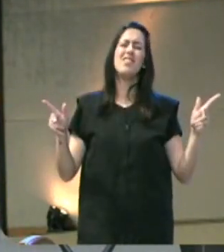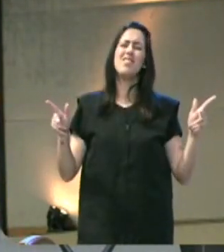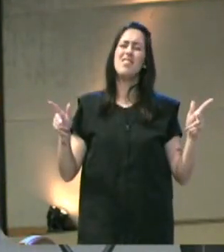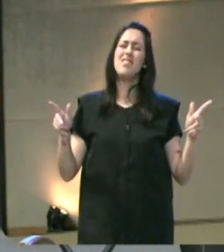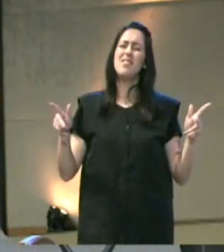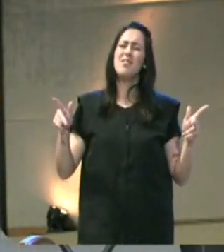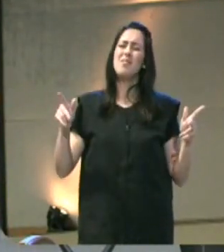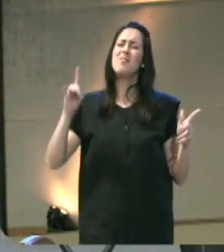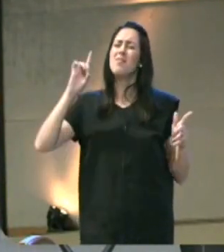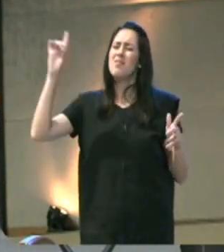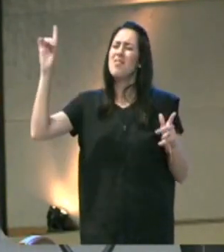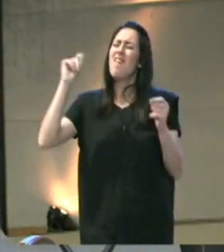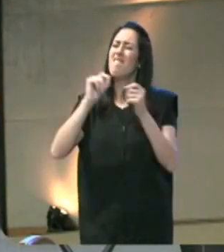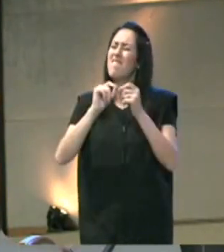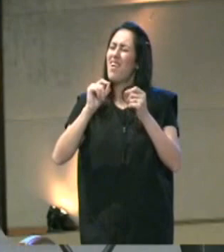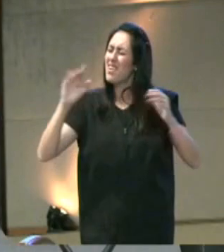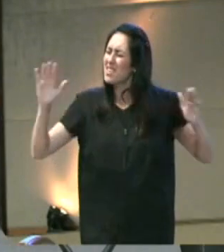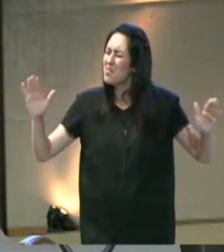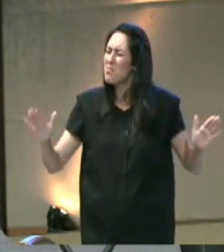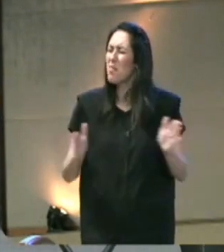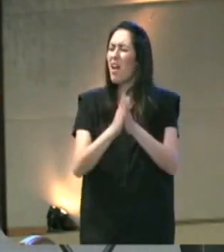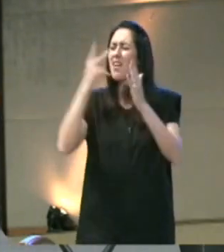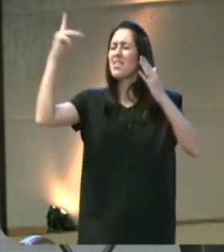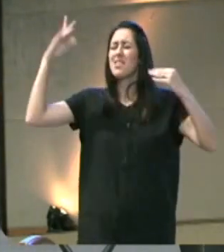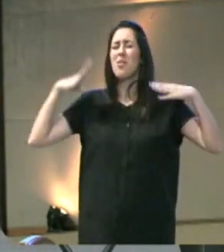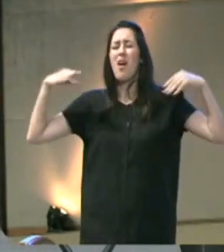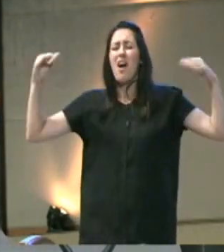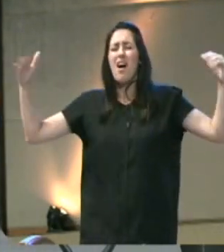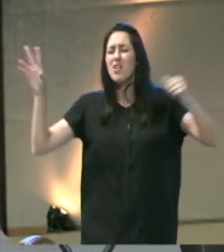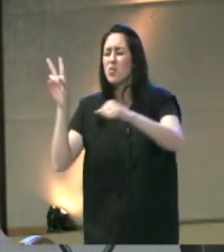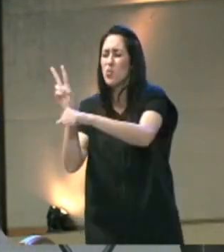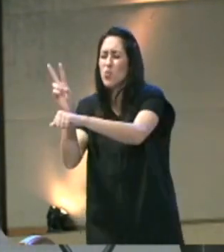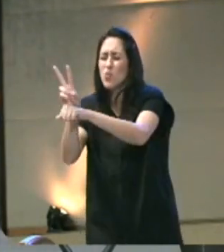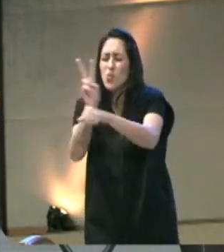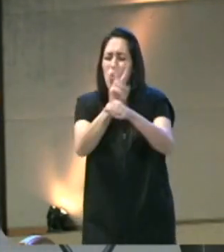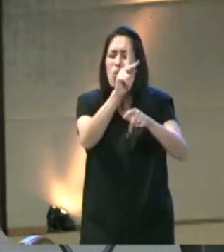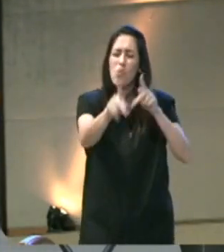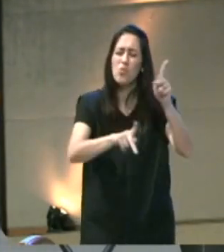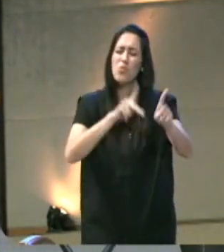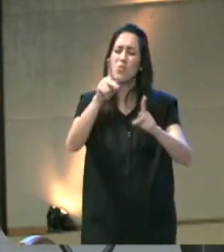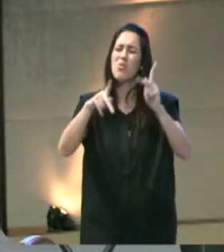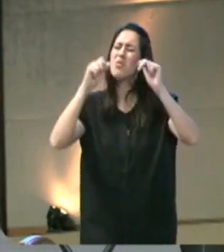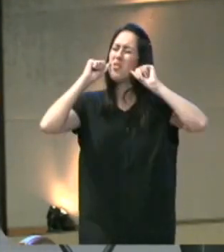obra tremenda. Coloca os teus anjos, Senhor, ao redor desse teu povo e